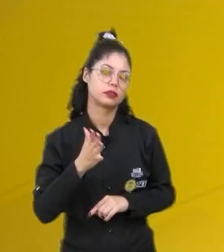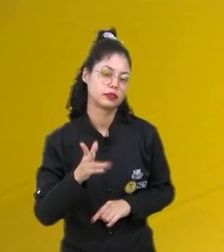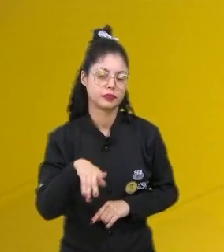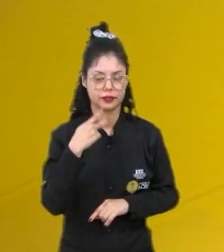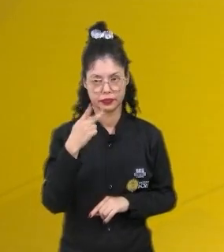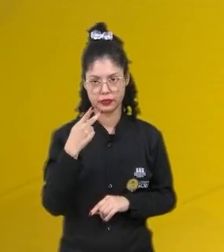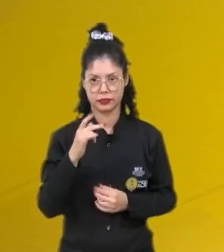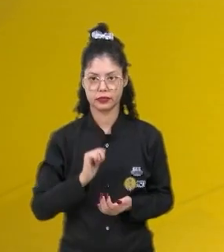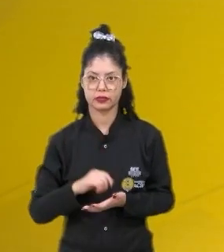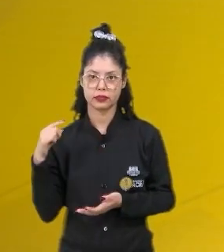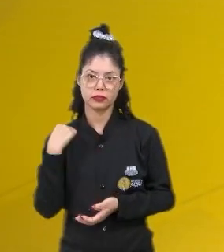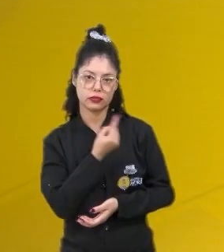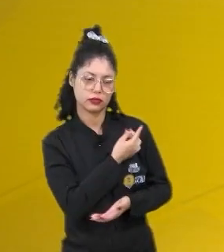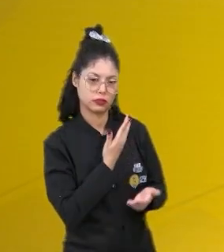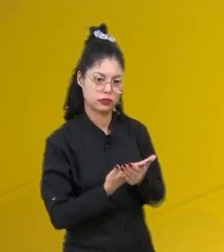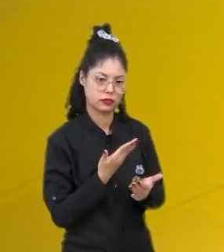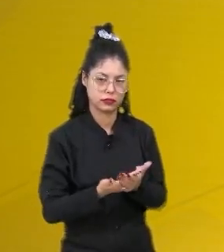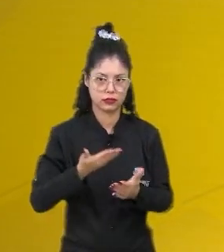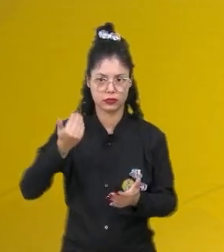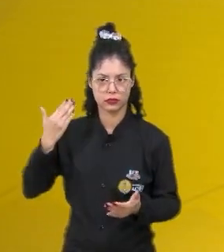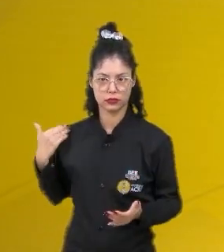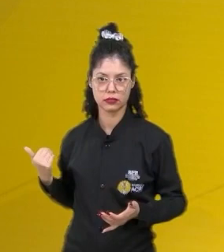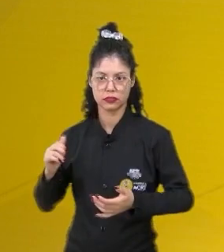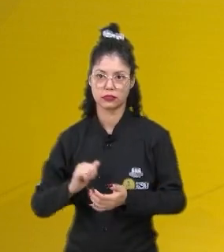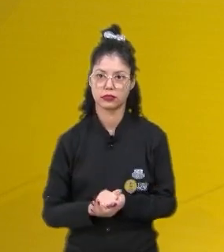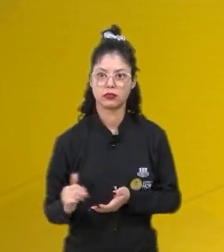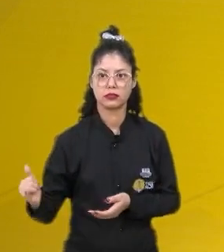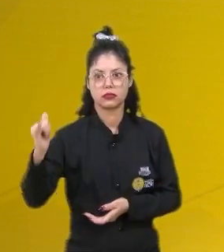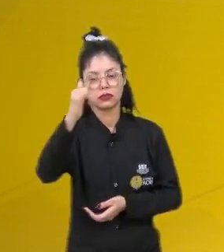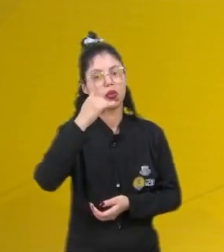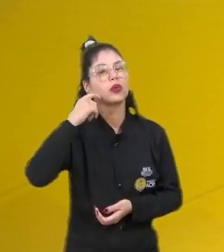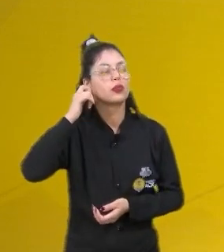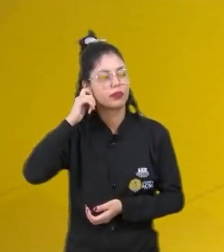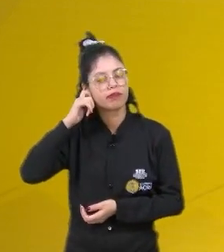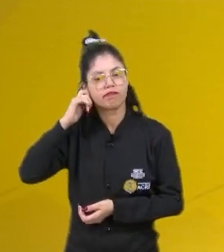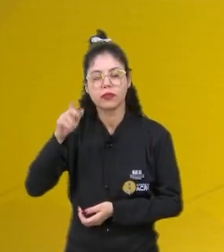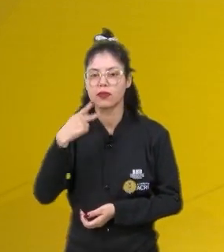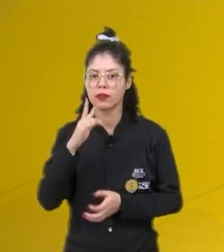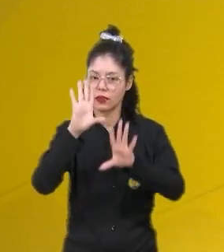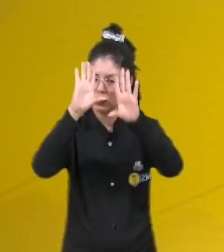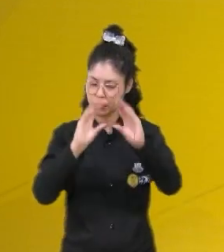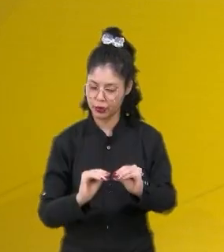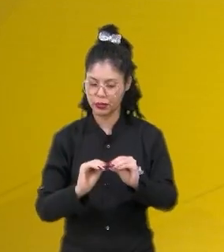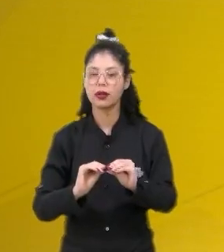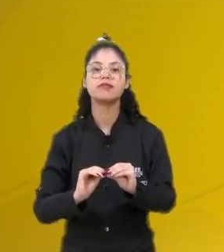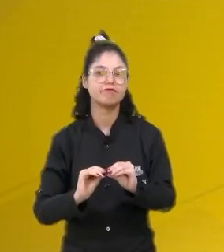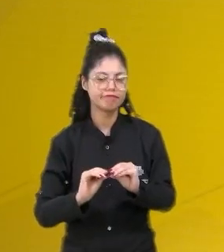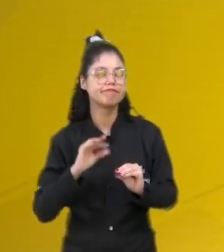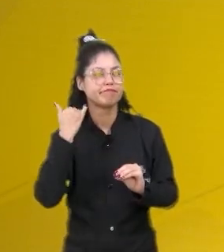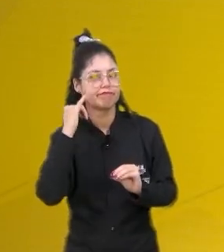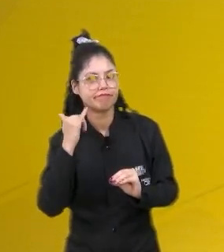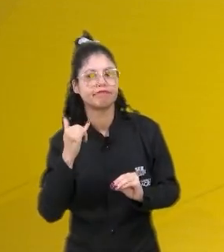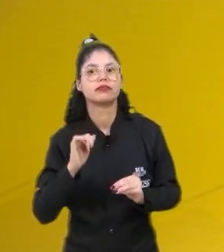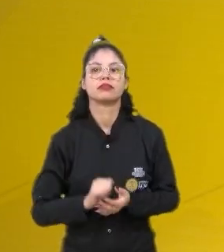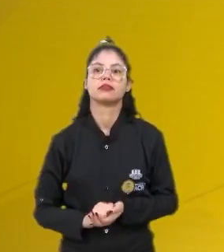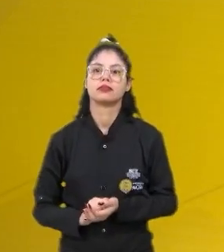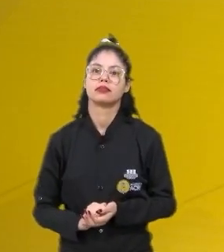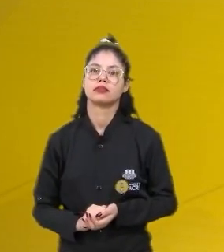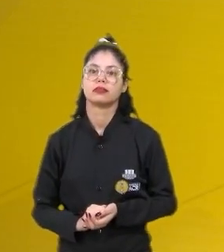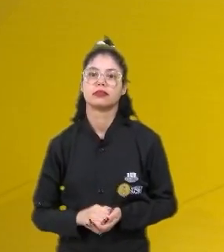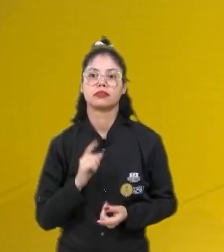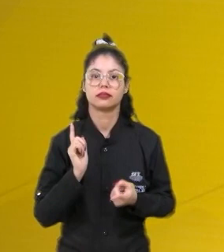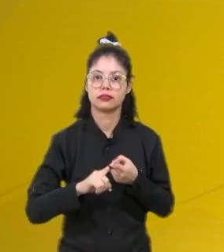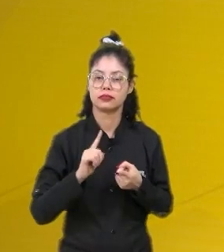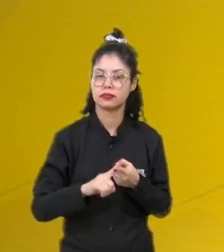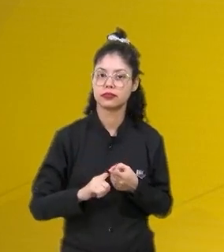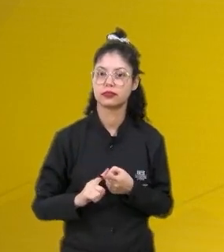também em nossa aula anterior, que a gente fala lá que no avião, né, o piloto pede que você desligue os seus aparelhos celulares ou coloque no modo avião,